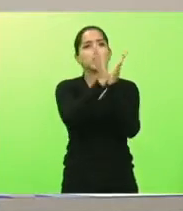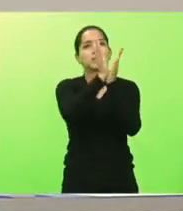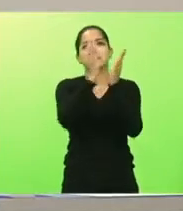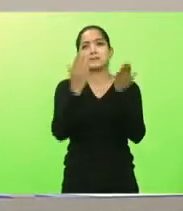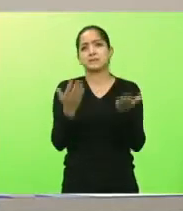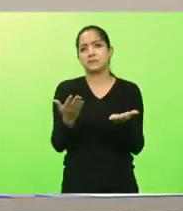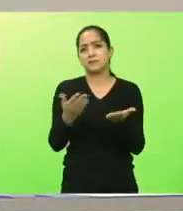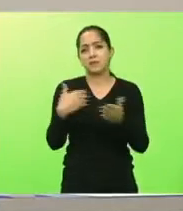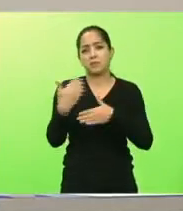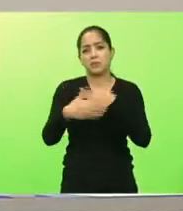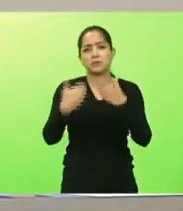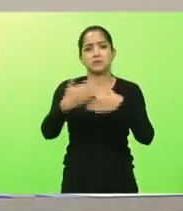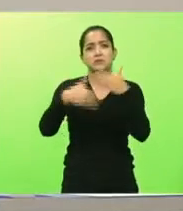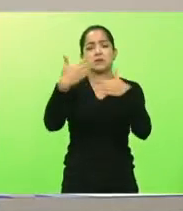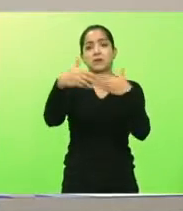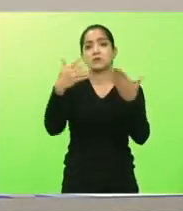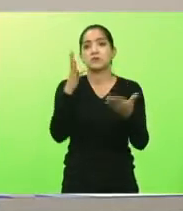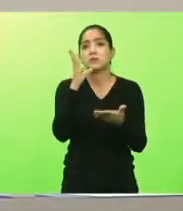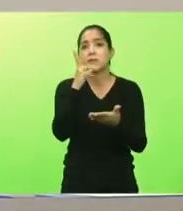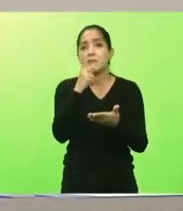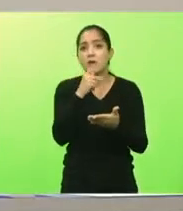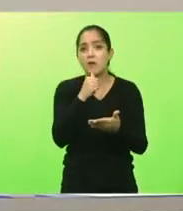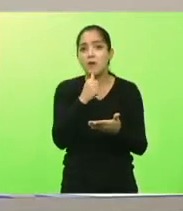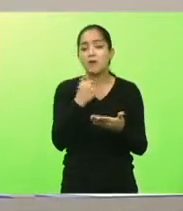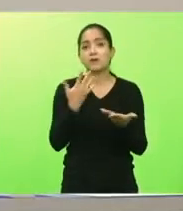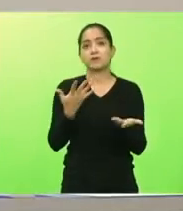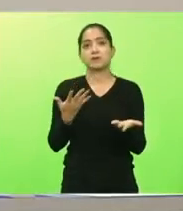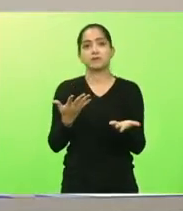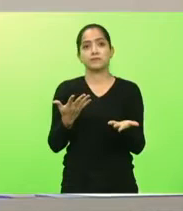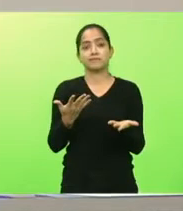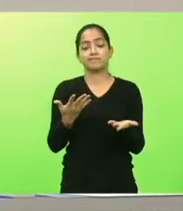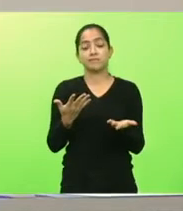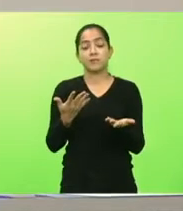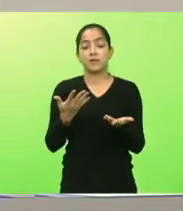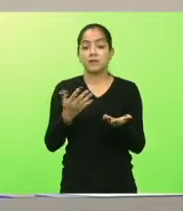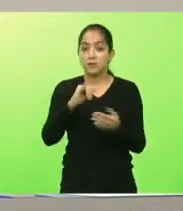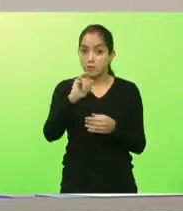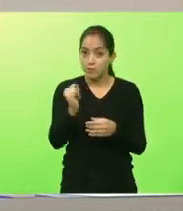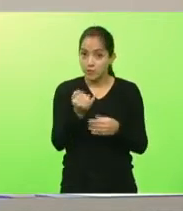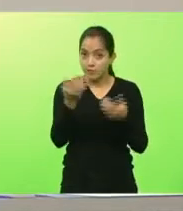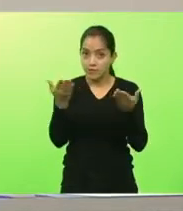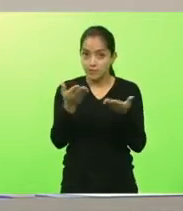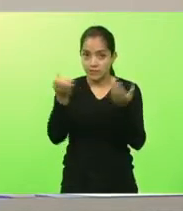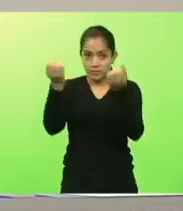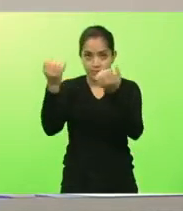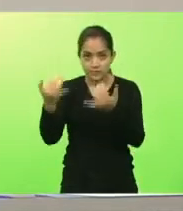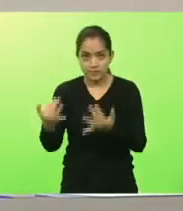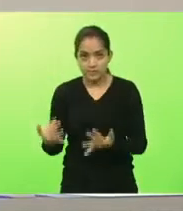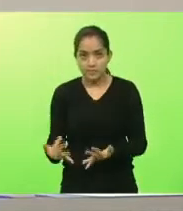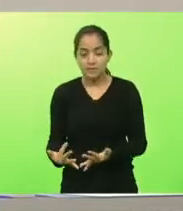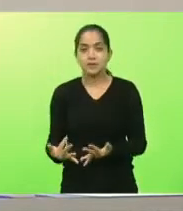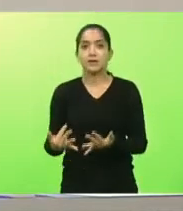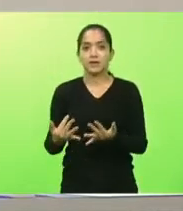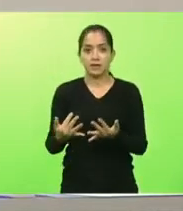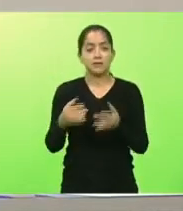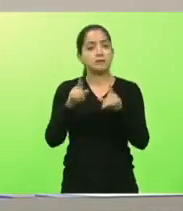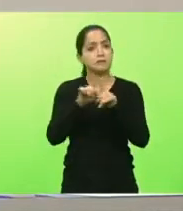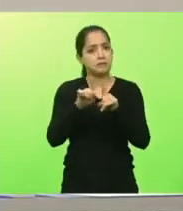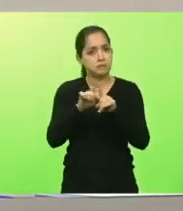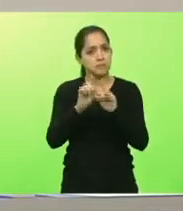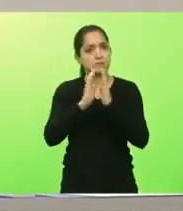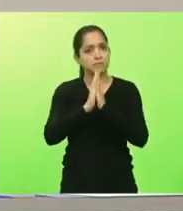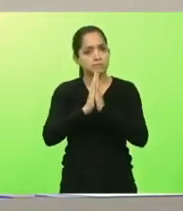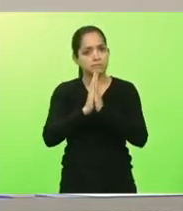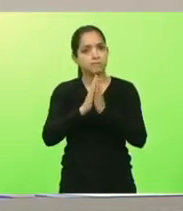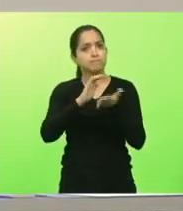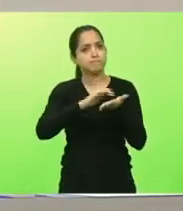vê perspectiva nenhuma a curto prazo. Então, eu aproveito a fala de Vossas Excelências para também fazer um apelo ao secretário de